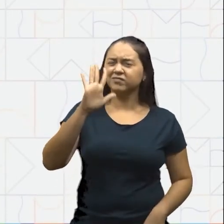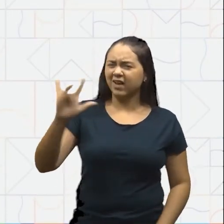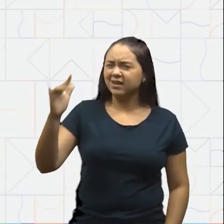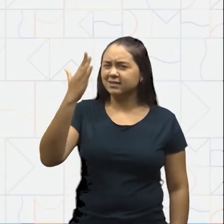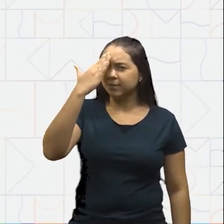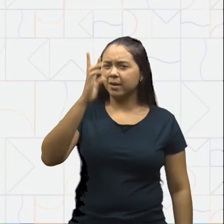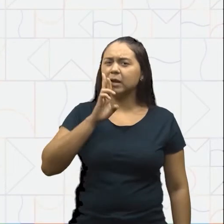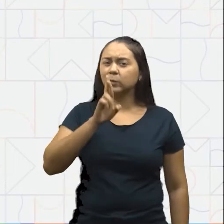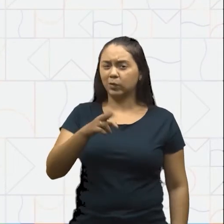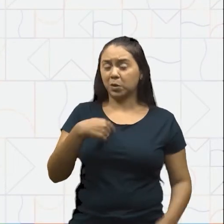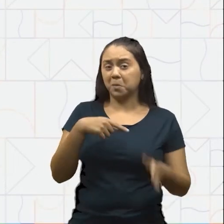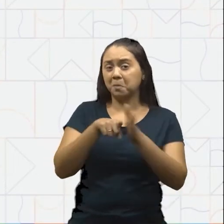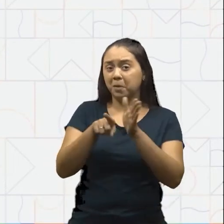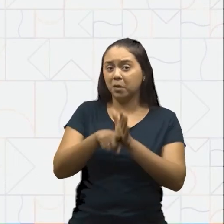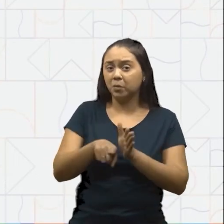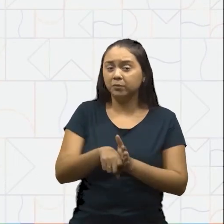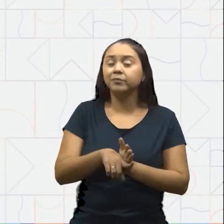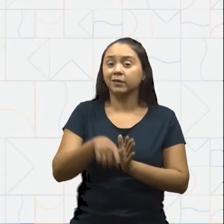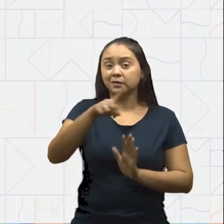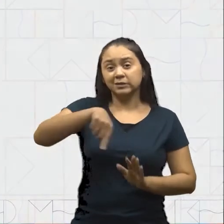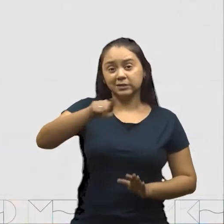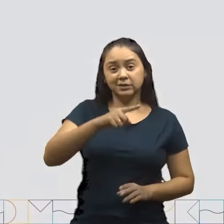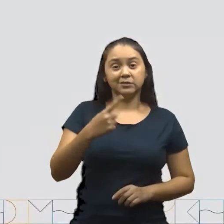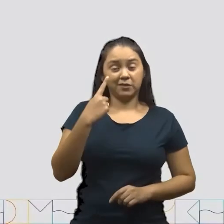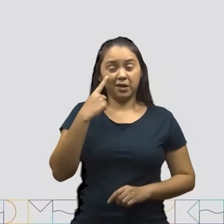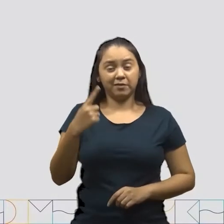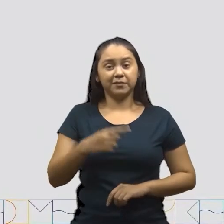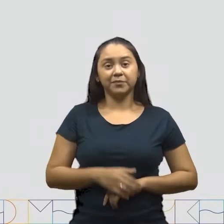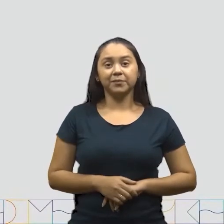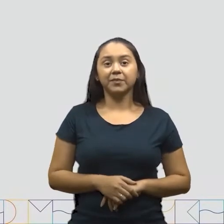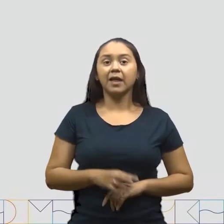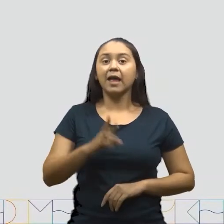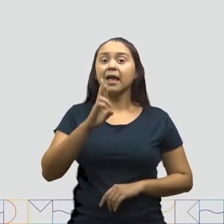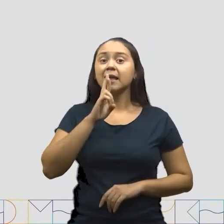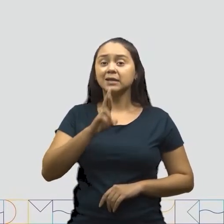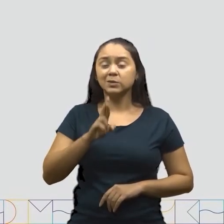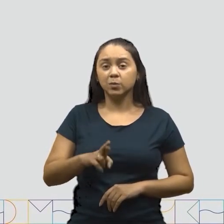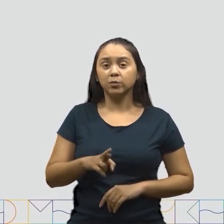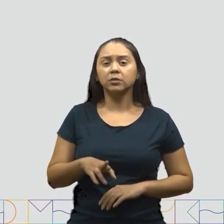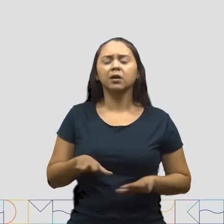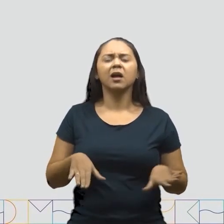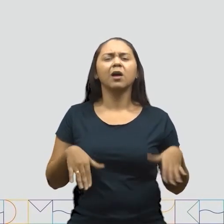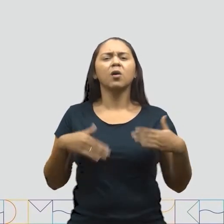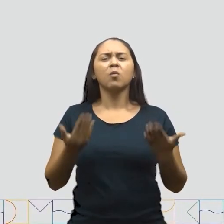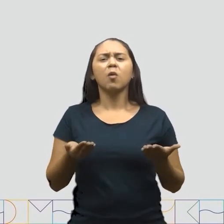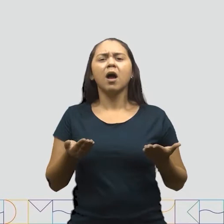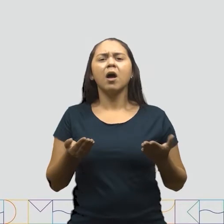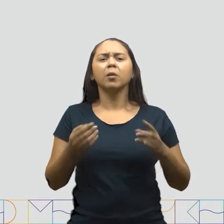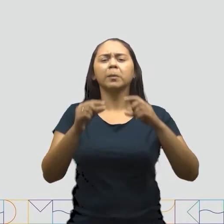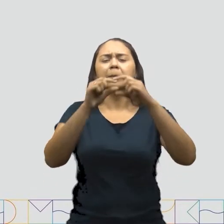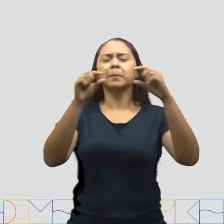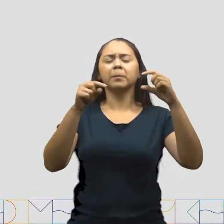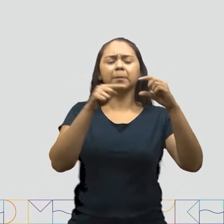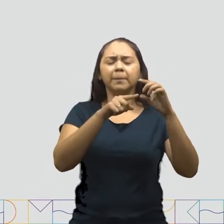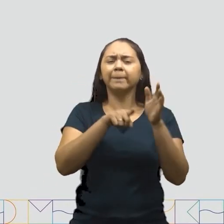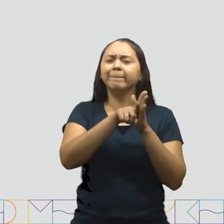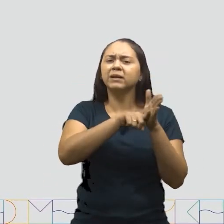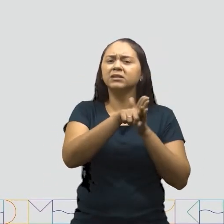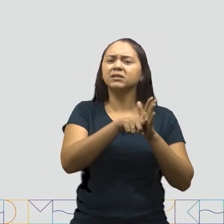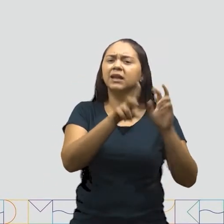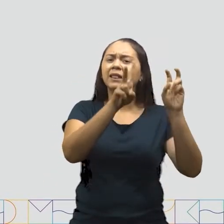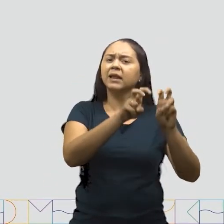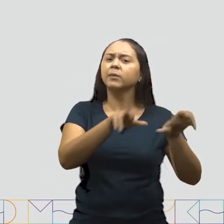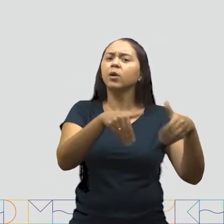as perguntas que vou fazer. Atenção! Responda! Qual é a entrada desse verbete? Qual termo de busca